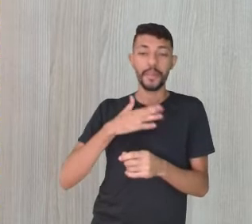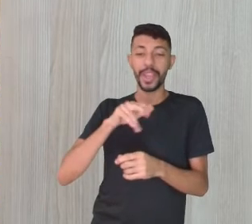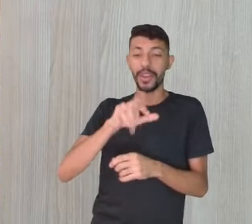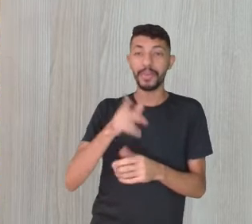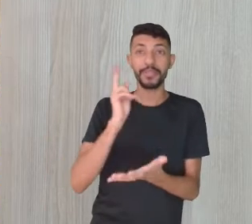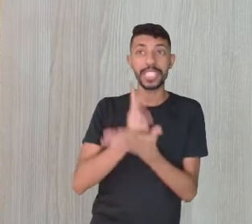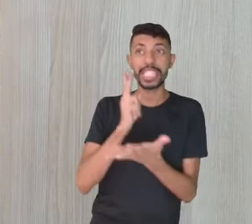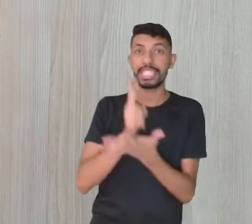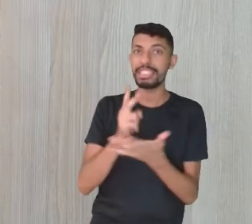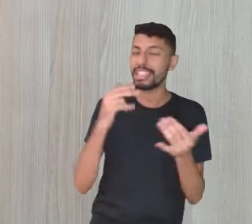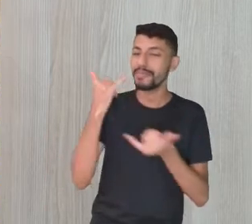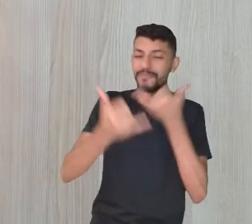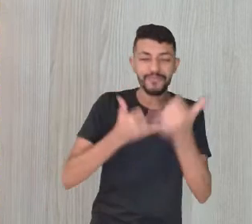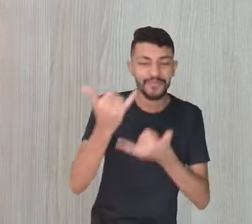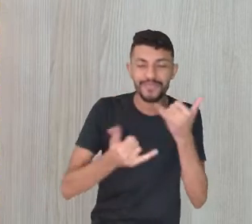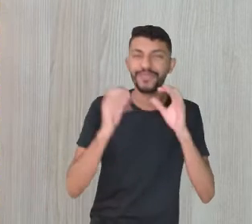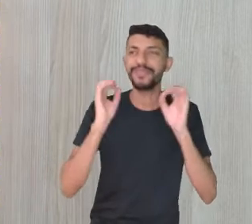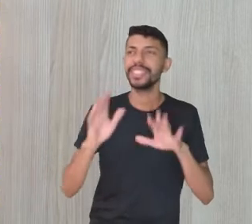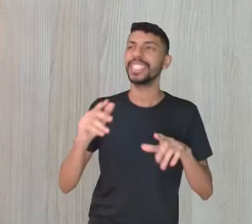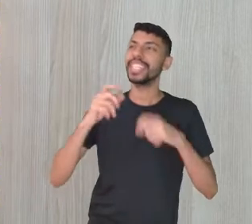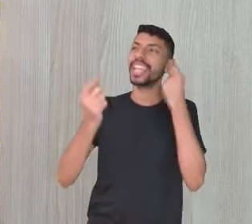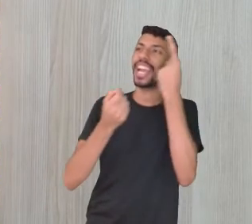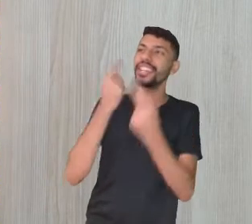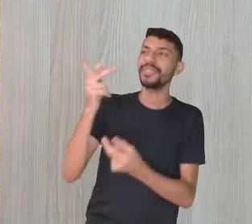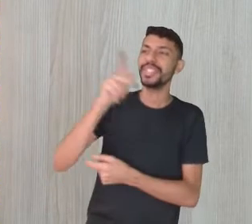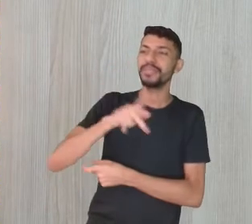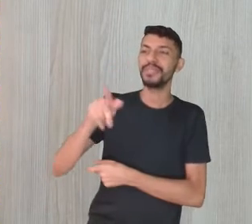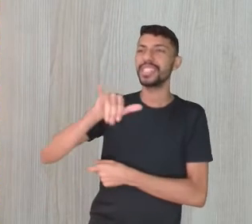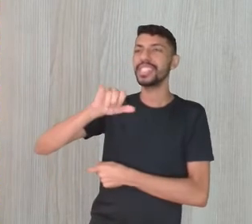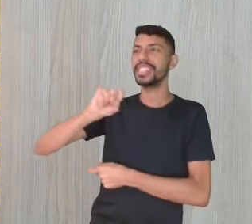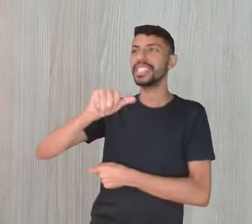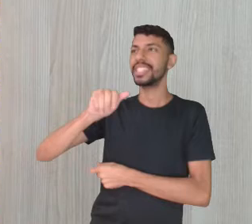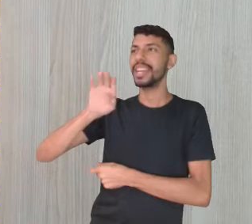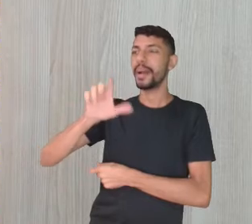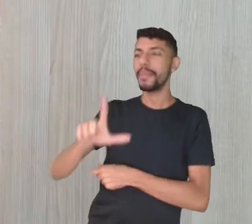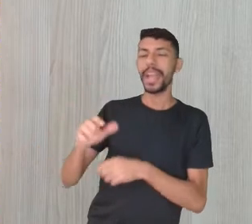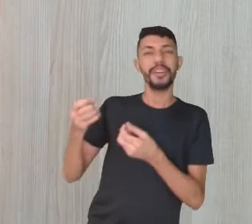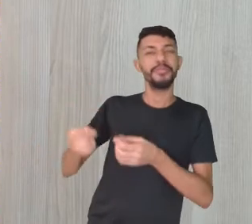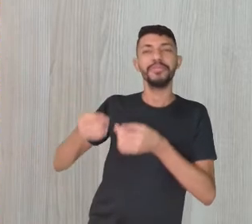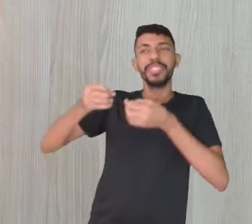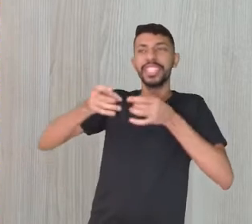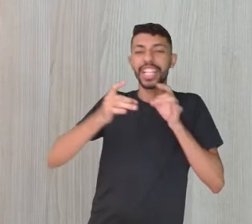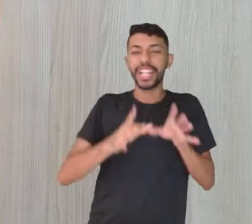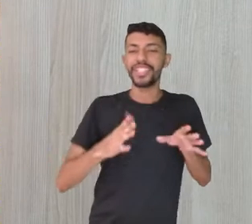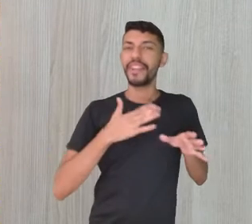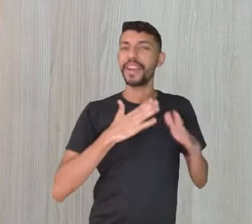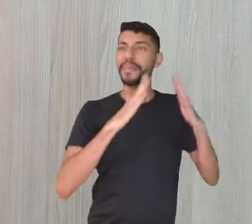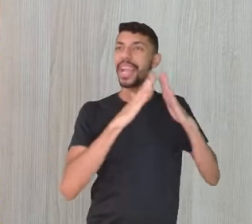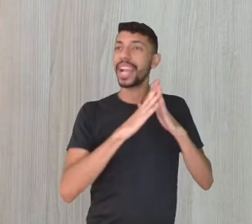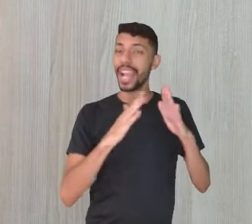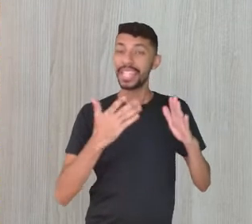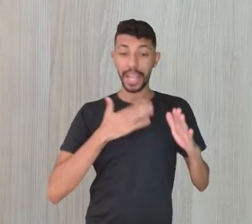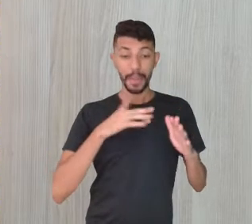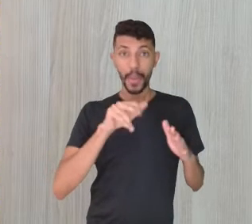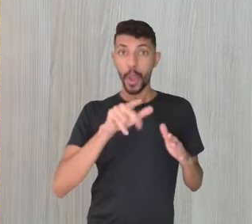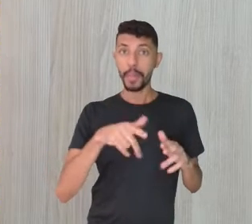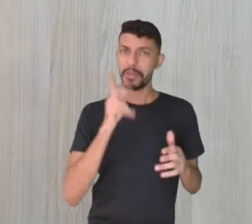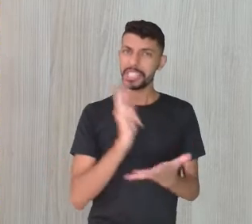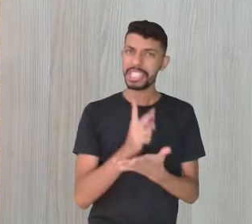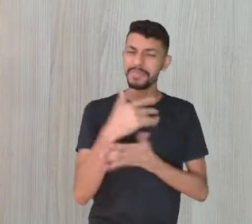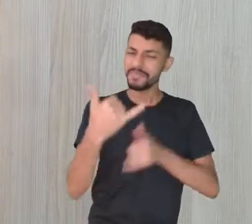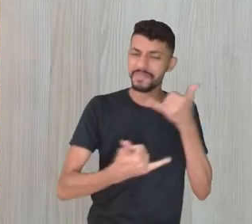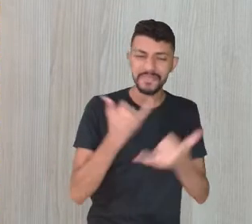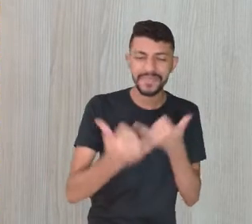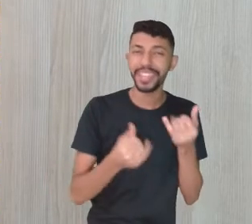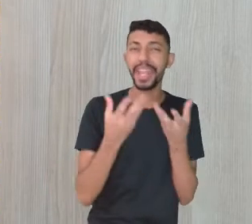jogava muito, né? E às vezes a professora Isabel deixava na minha casa passar a noite, e ele ficava jogando o tempo todinho, e era